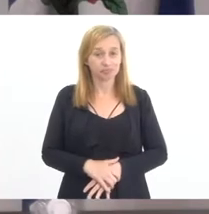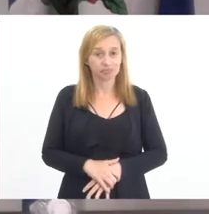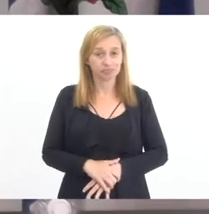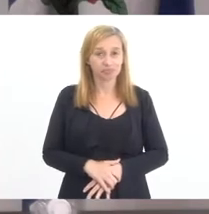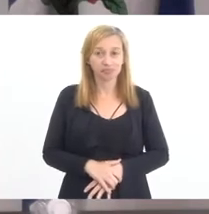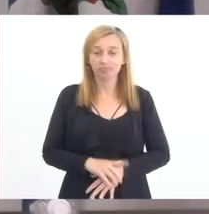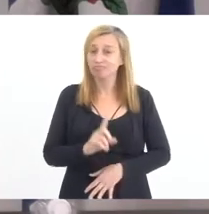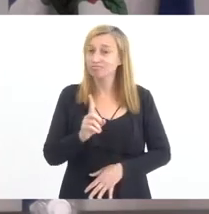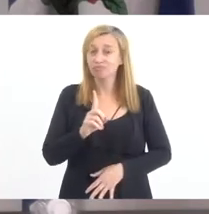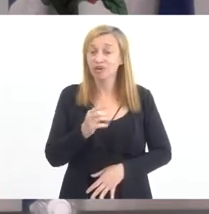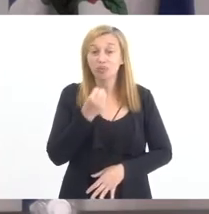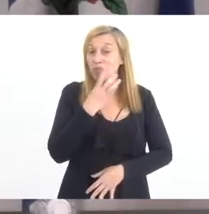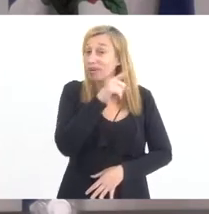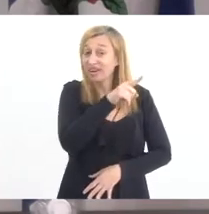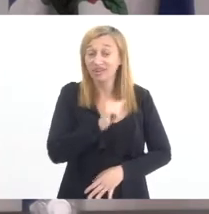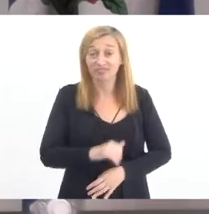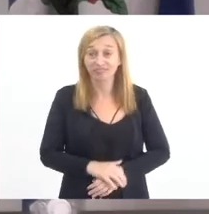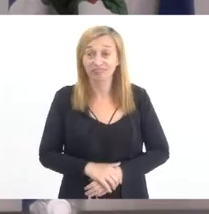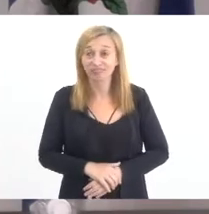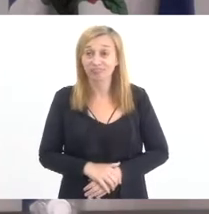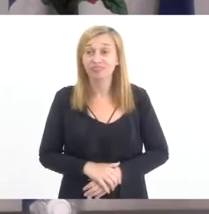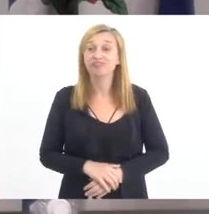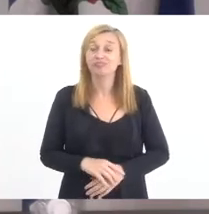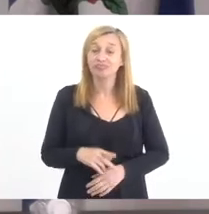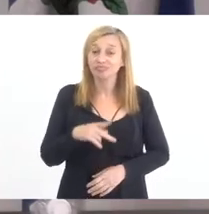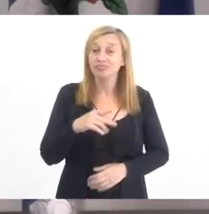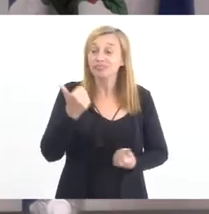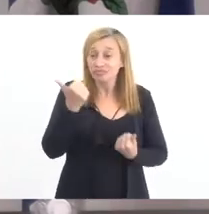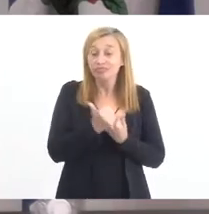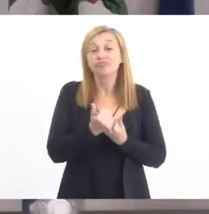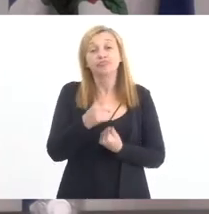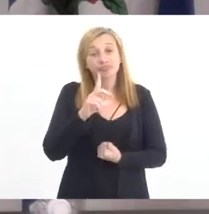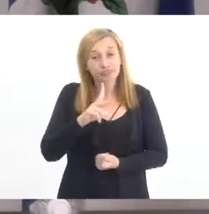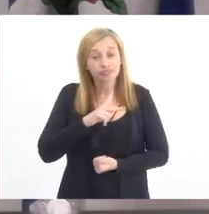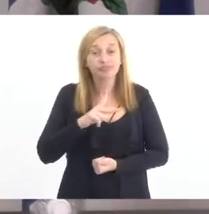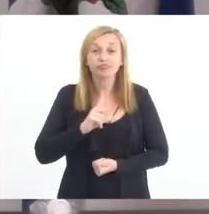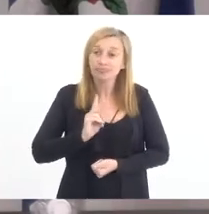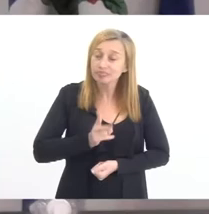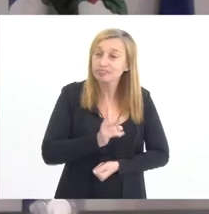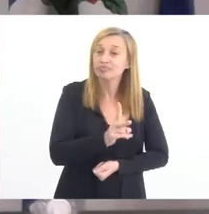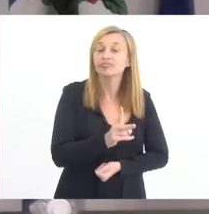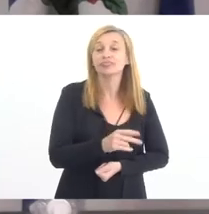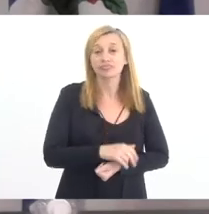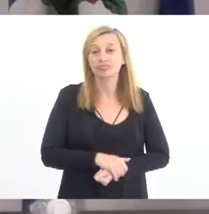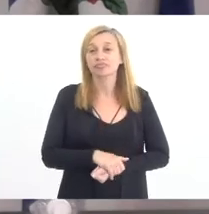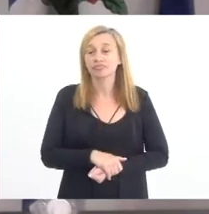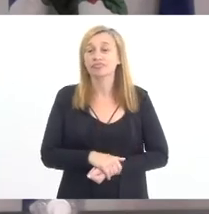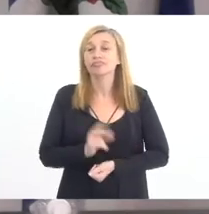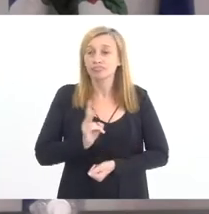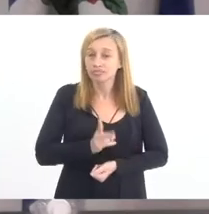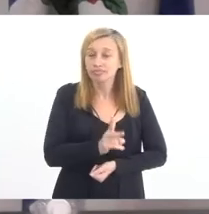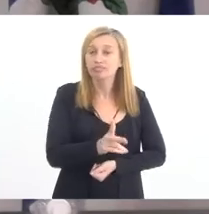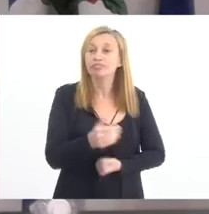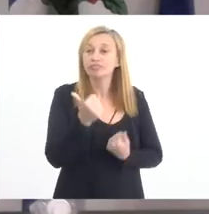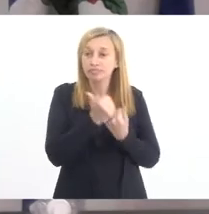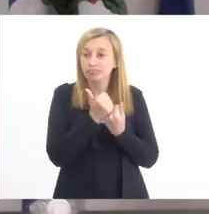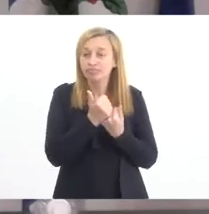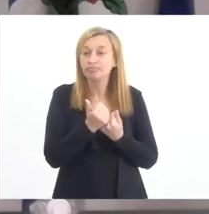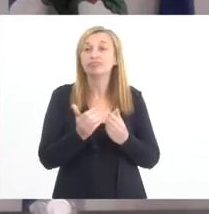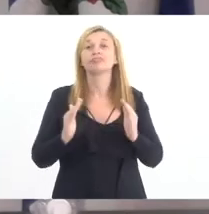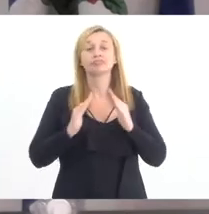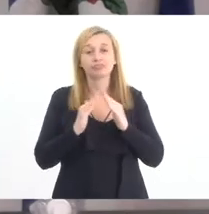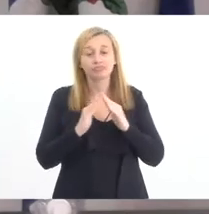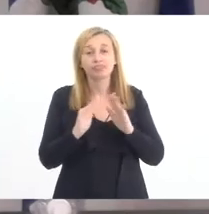Não é viável. E contaremos, sim, com apoio, e continuaremos contando com apoio, como sempre contamos com apoio dessa